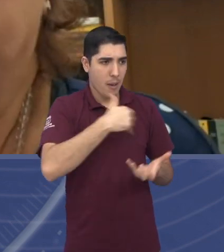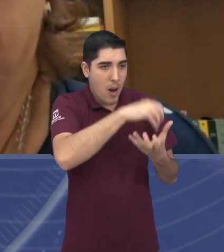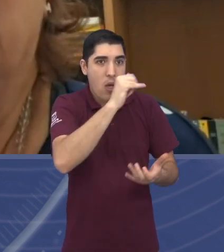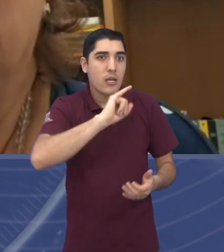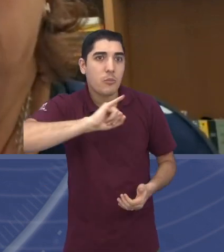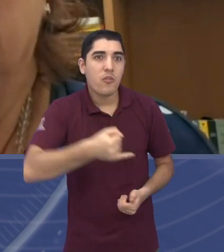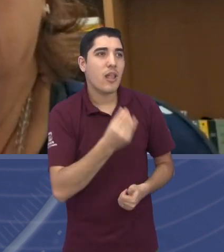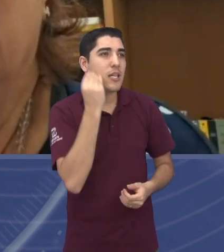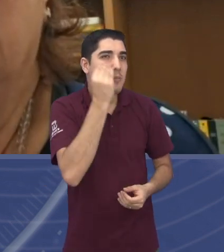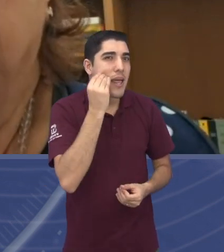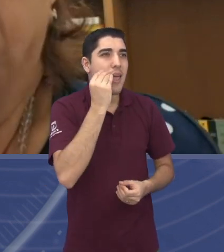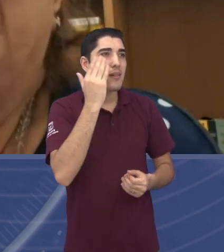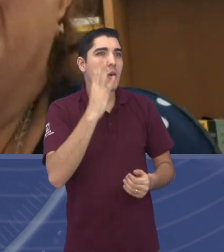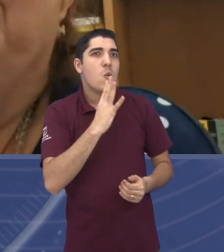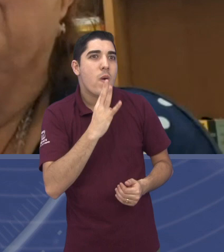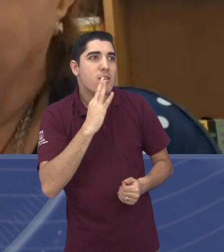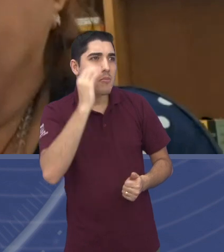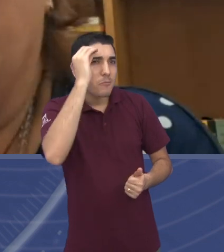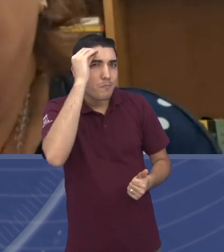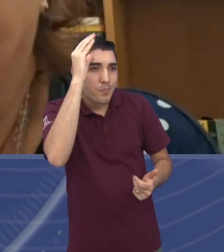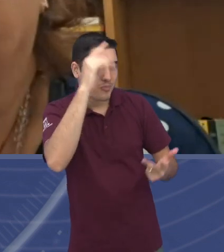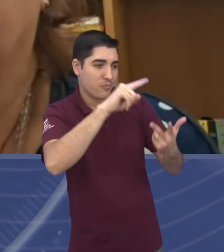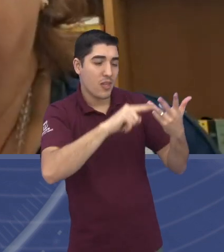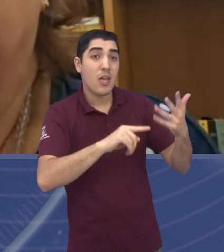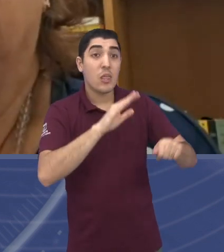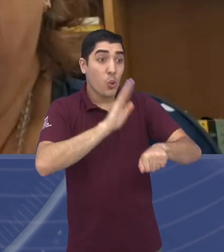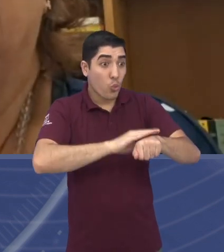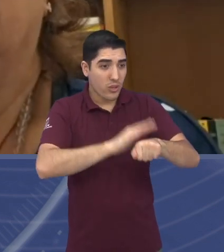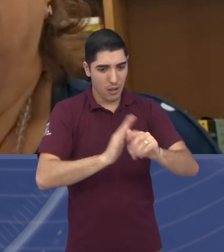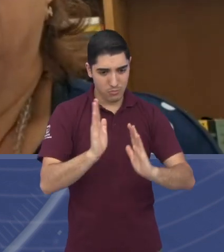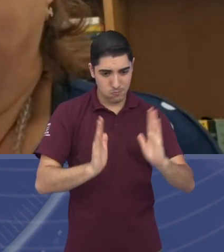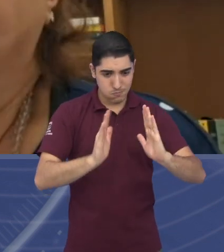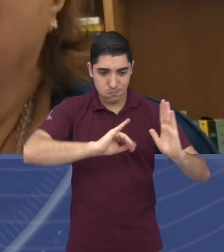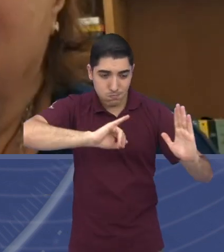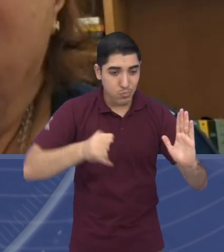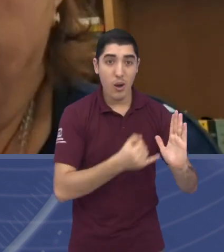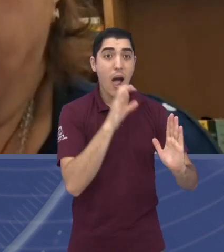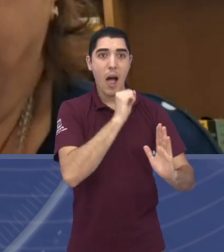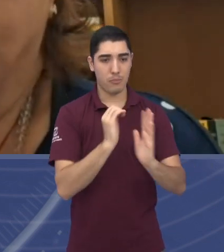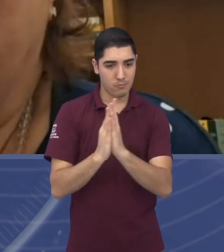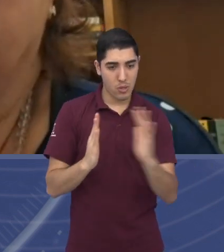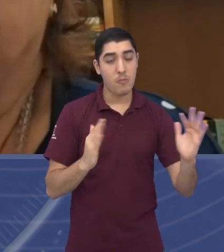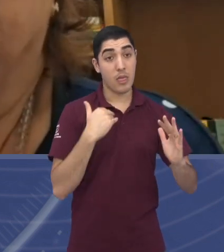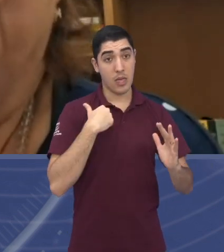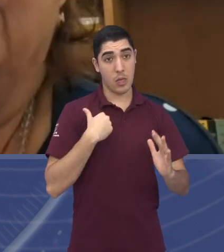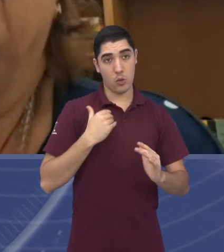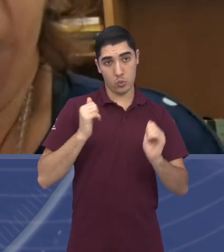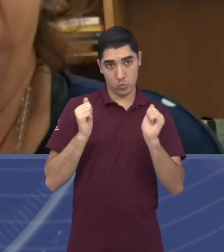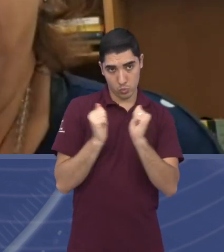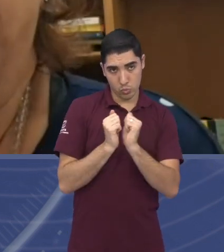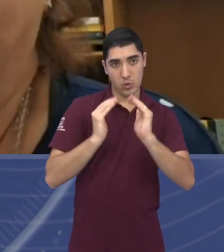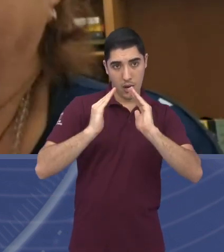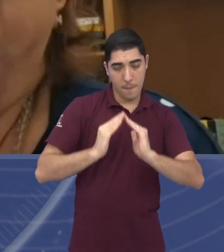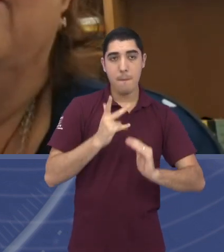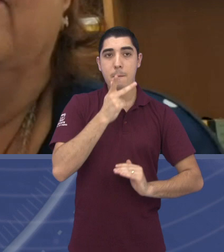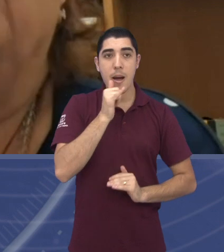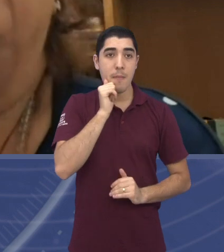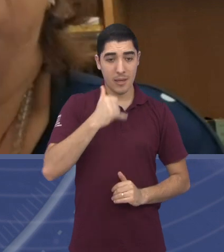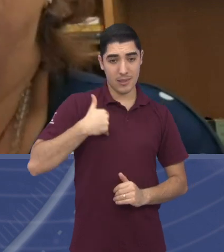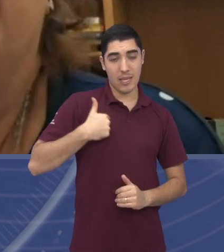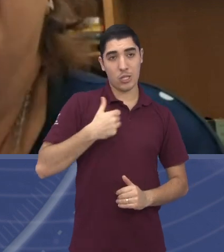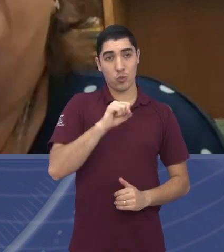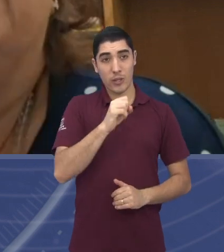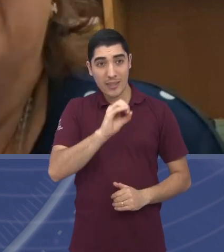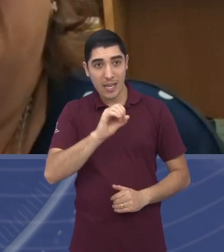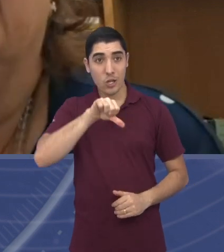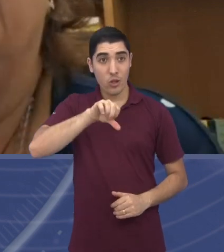das mudanças, num tempo tão rápido, né? Por exemplo, eu moro com pais de 90 e 88, eu falo, vocês são do início